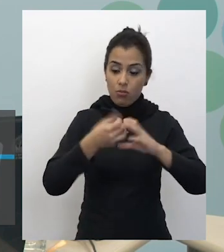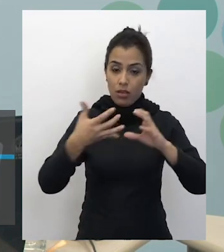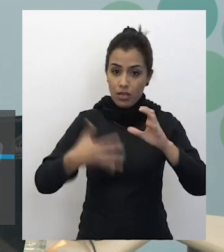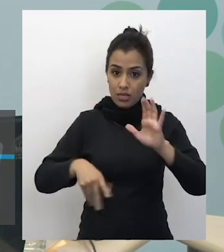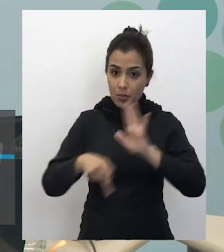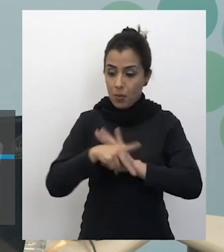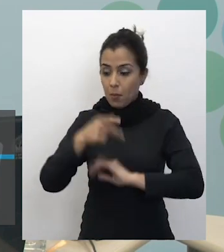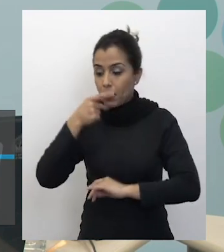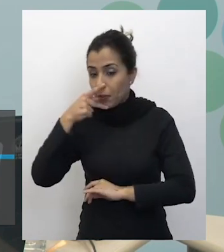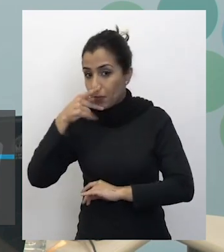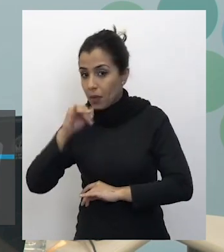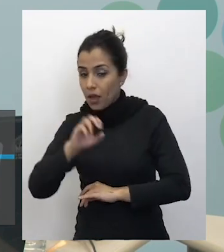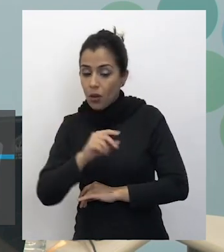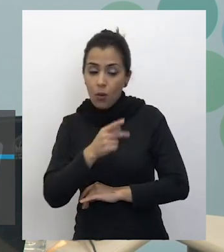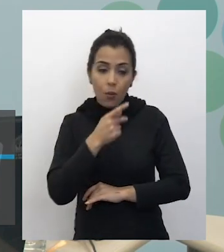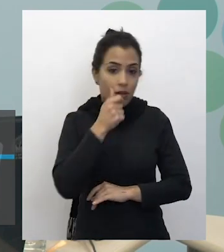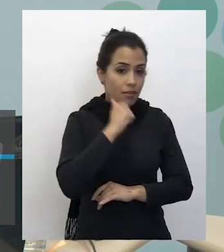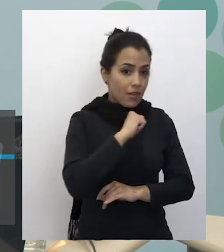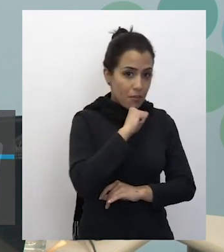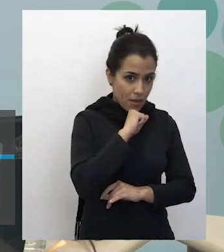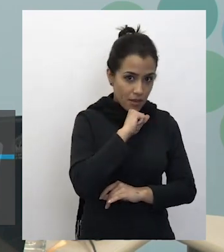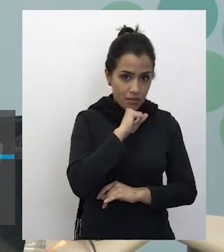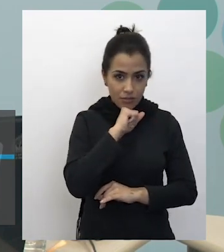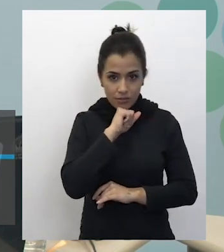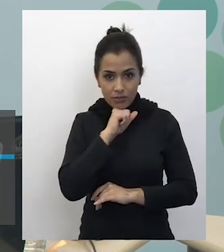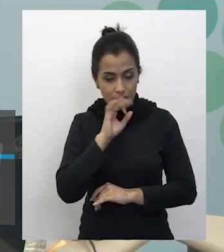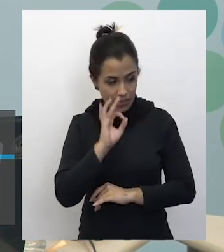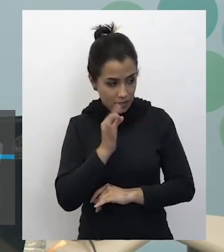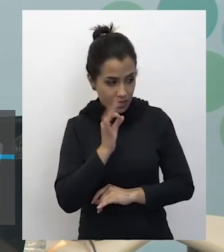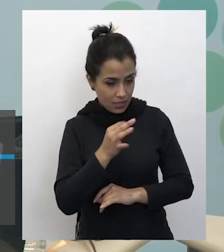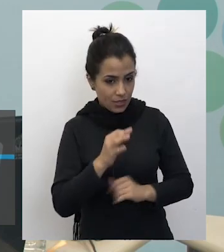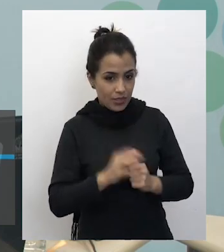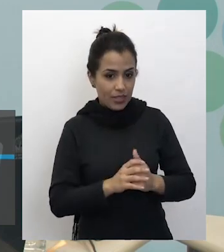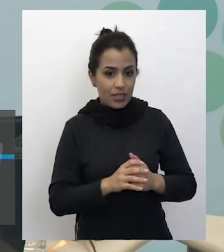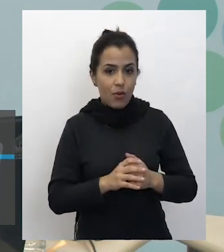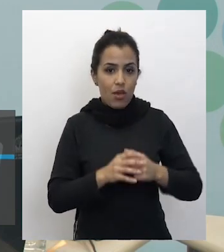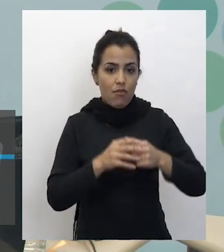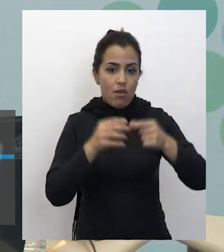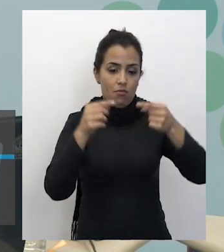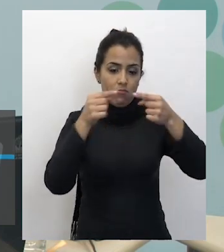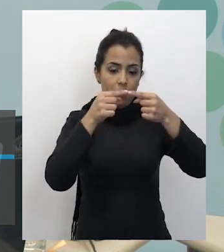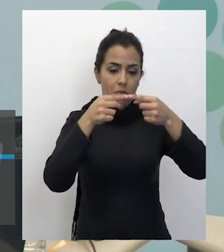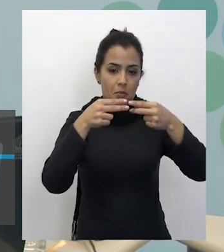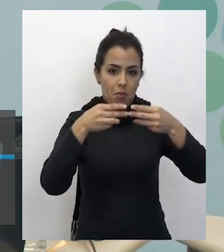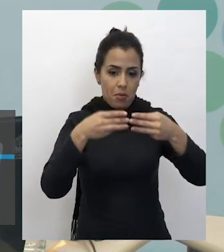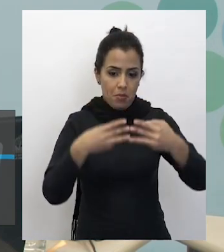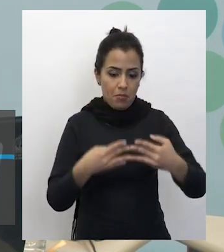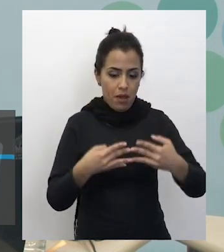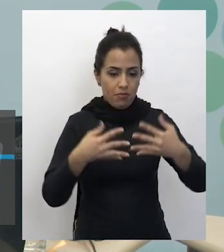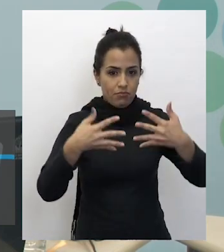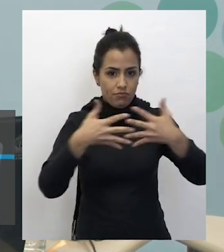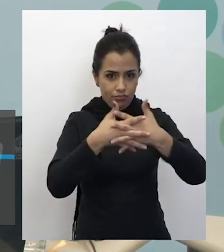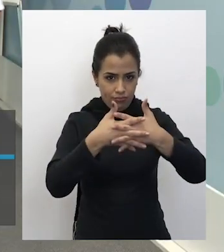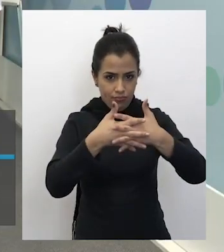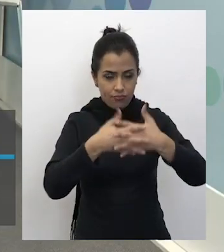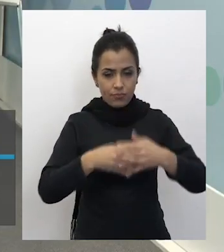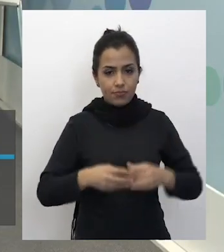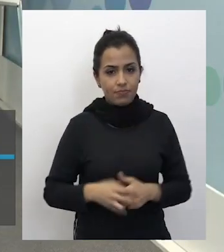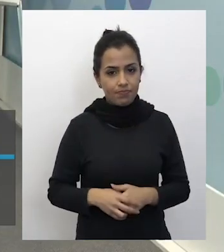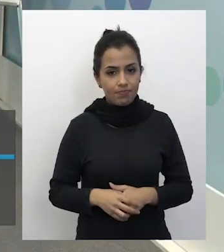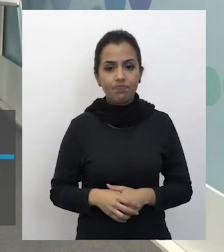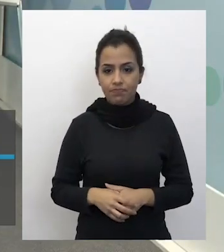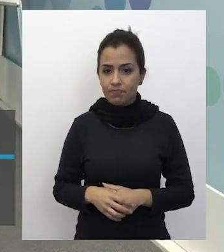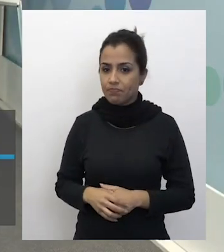do pai ou é da mãe, ou é do pai ou é da mãe, Isso, é do pai exatamente. e é da mãe. Quer dizer, é aí que vai se fazendo então o mapeamento, né, professor? Só que